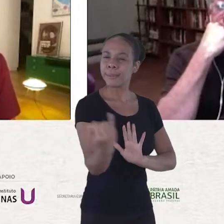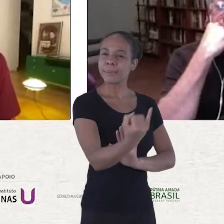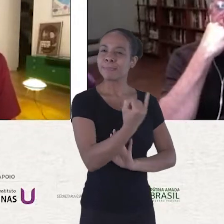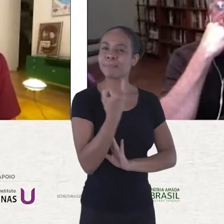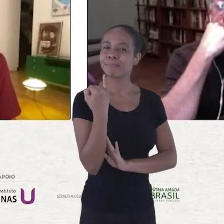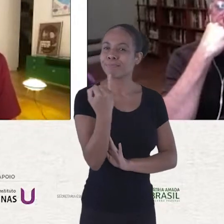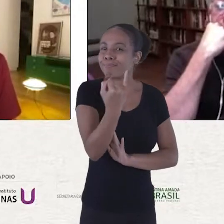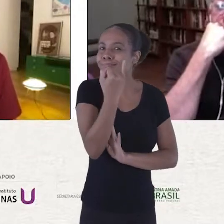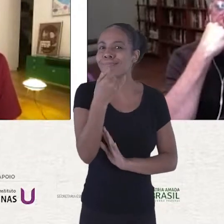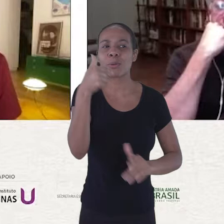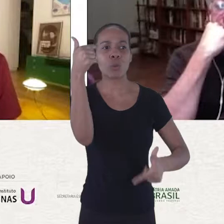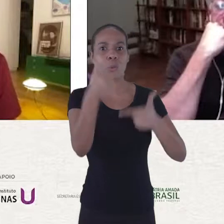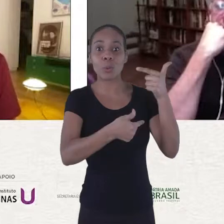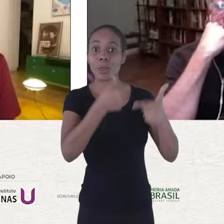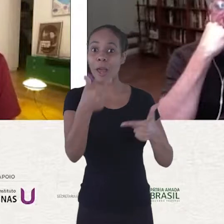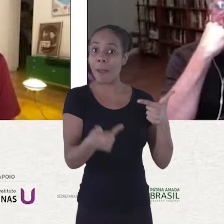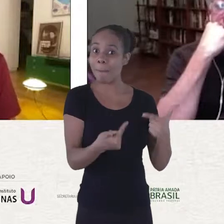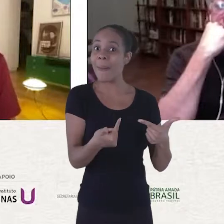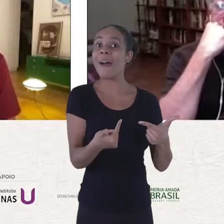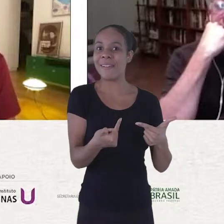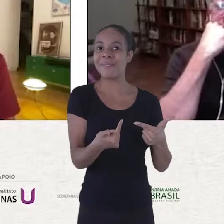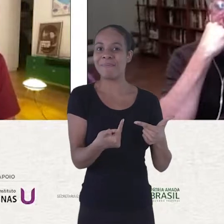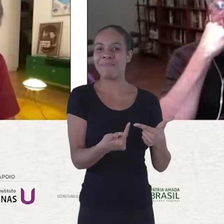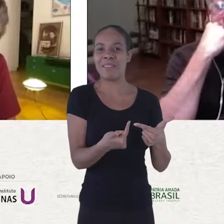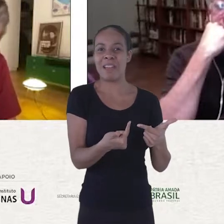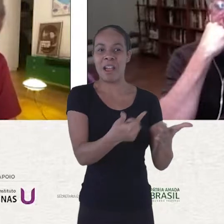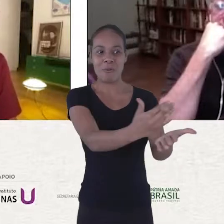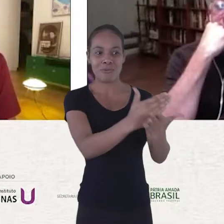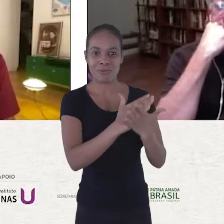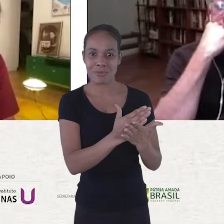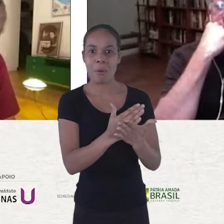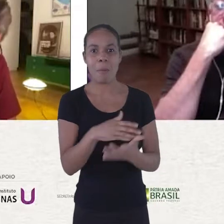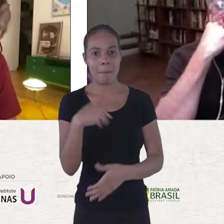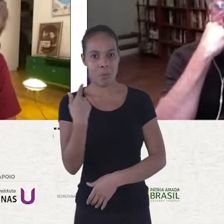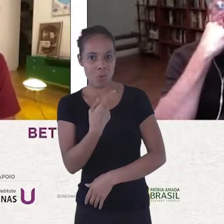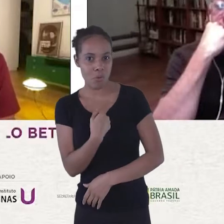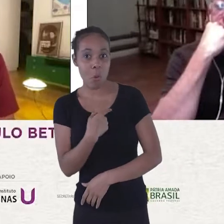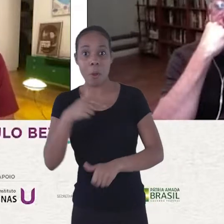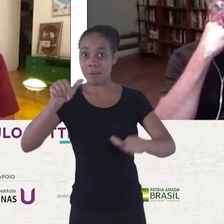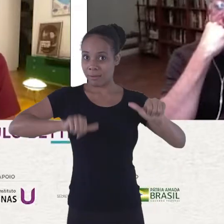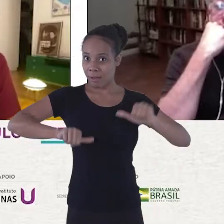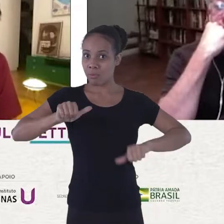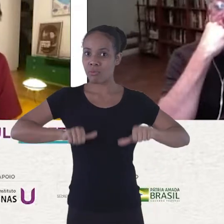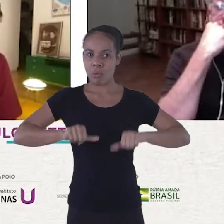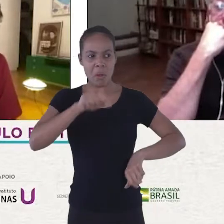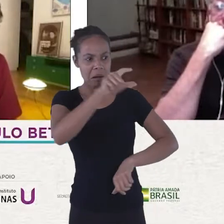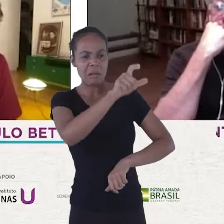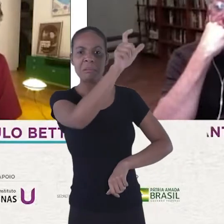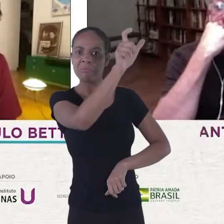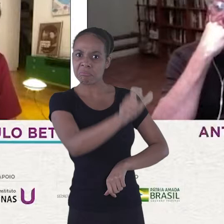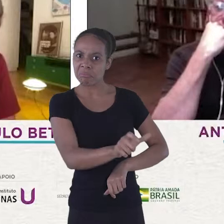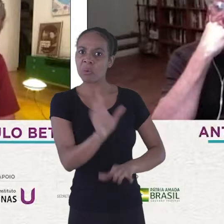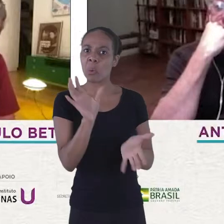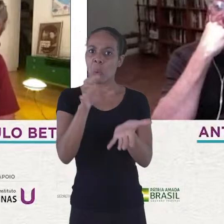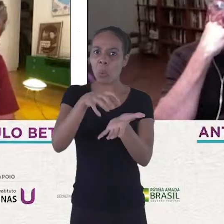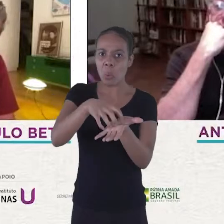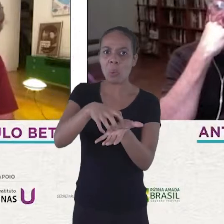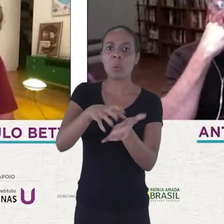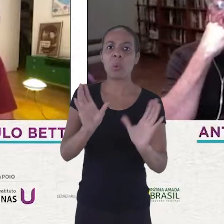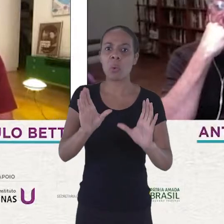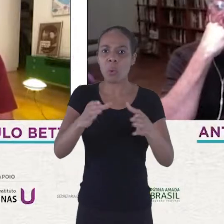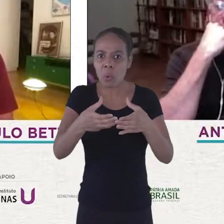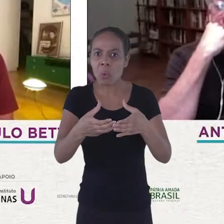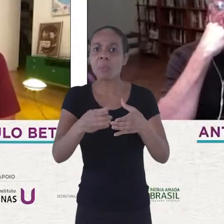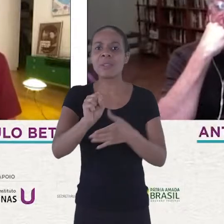tem pelo trabalho que ele fez por nós aqui, pelos atores, no sindicato, no Retiro dos Artistas,